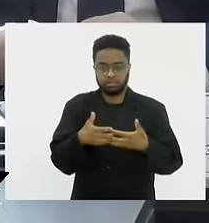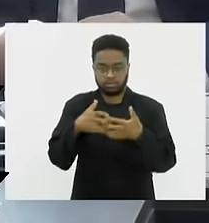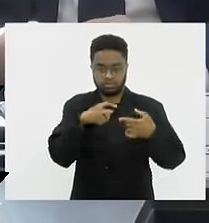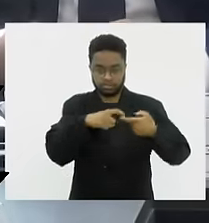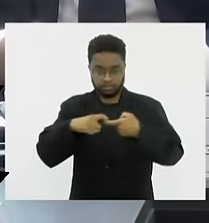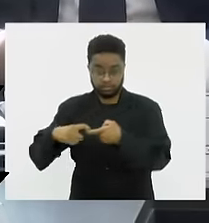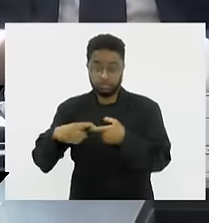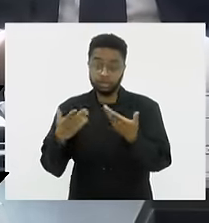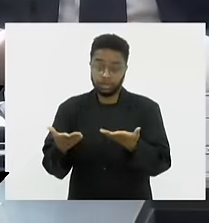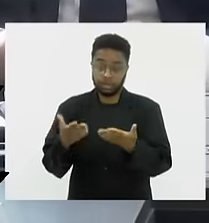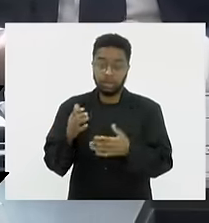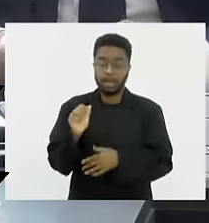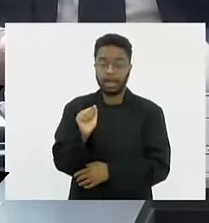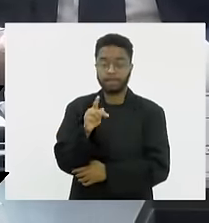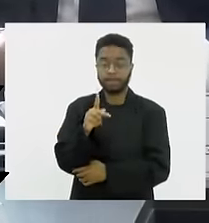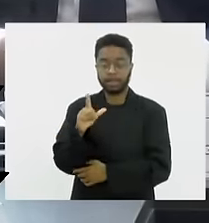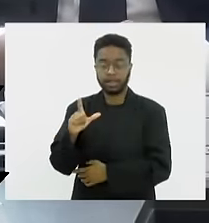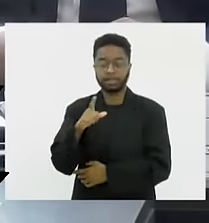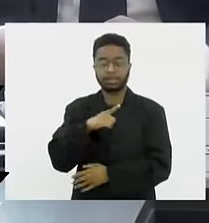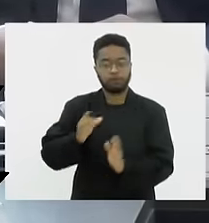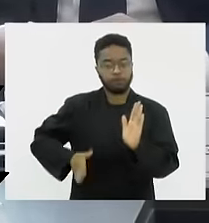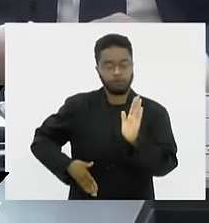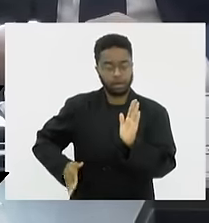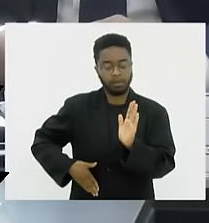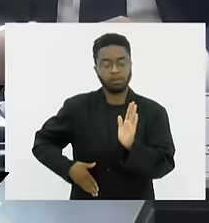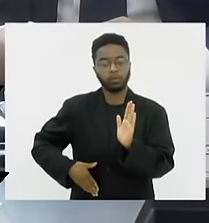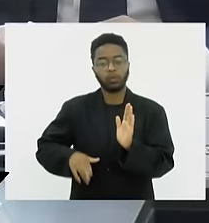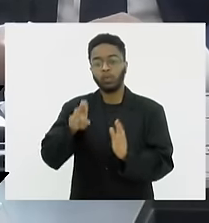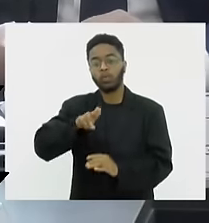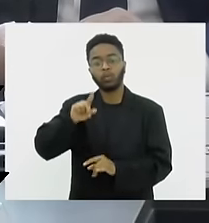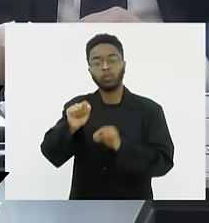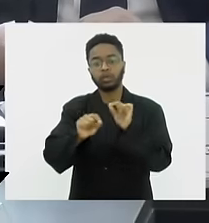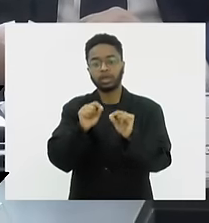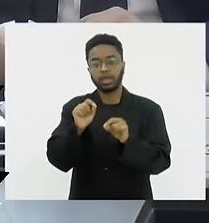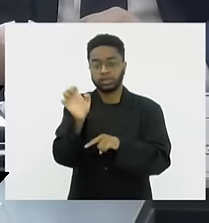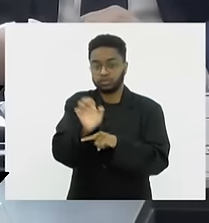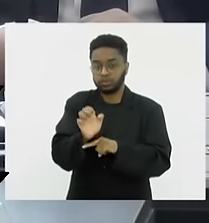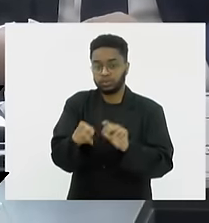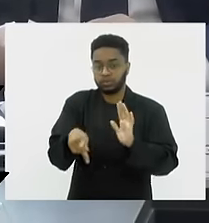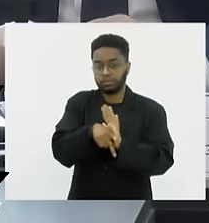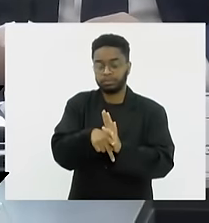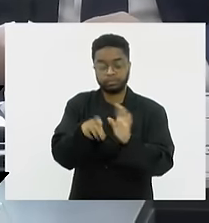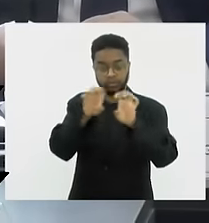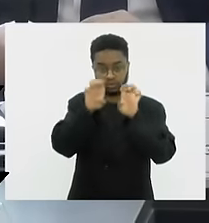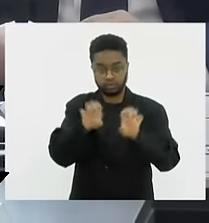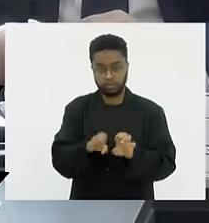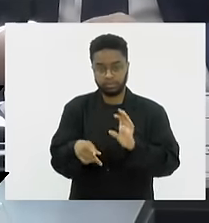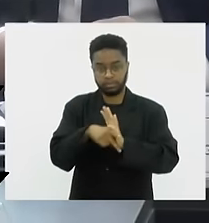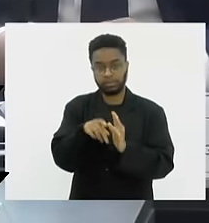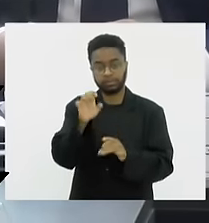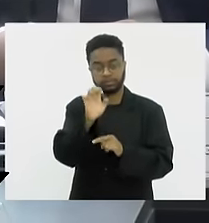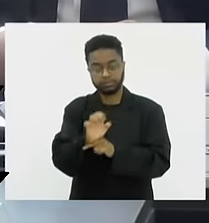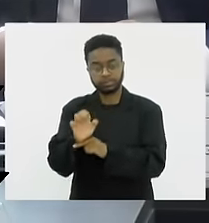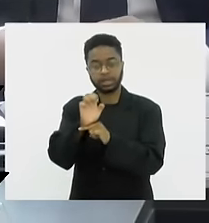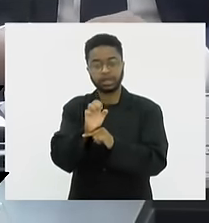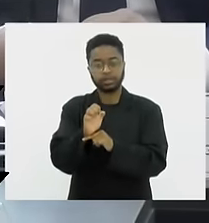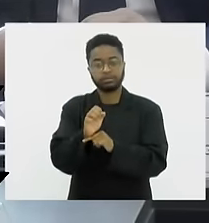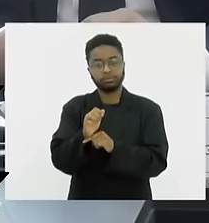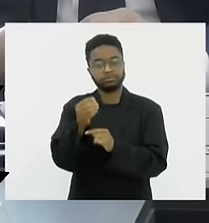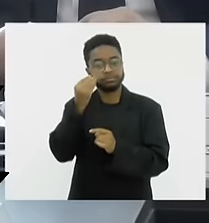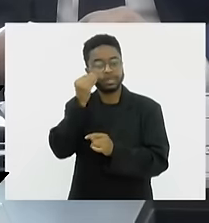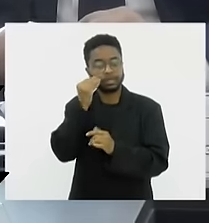de vagabundos, bandidos que lesam o erário, usam a estrutura do Estado para dar legalidade às